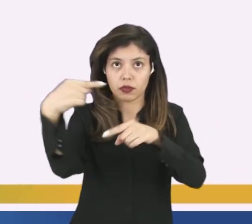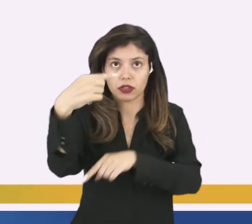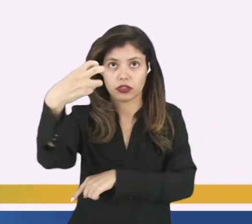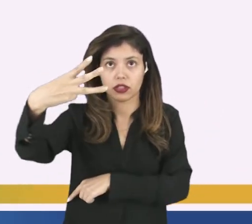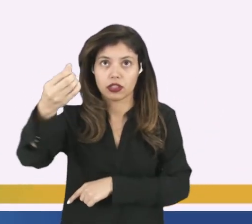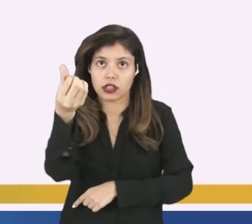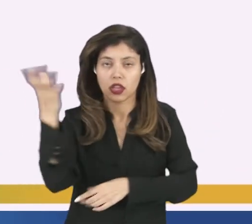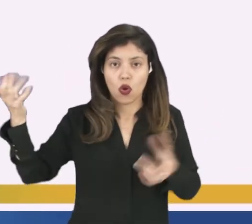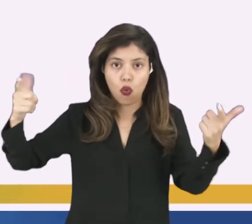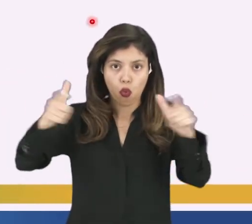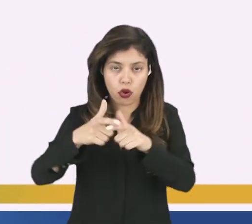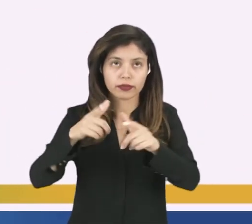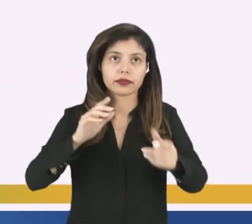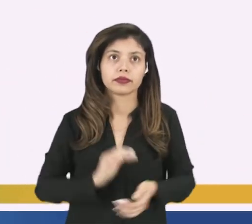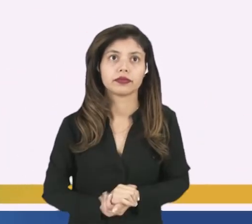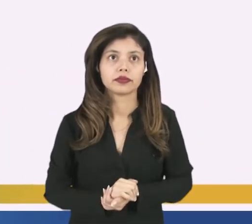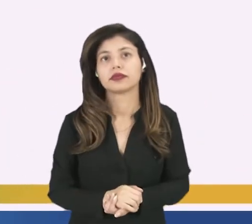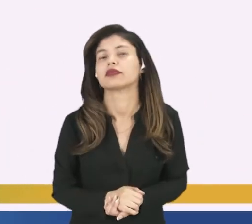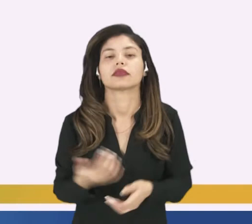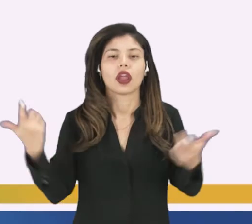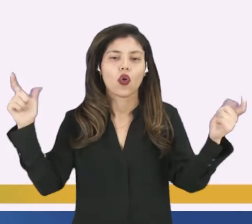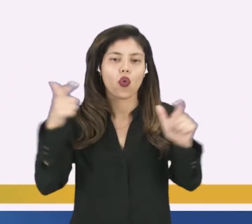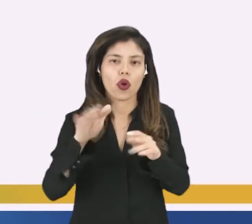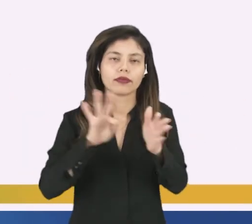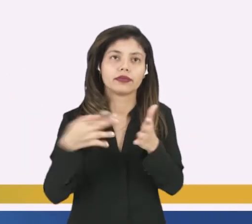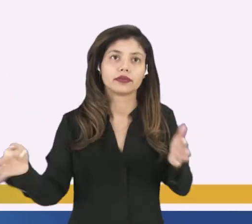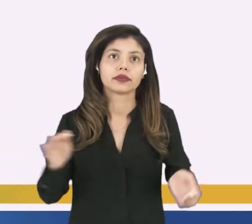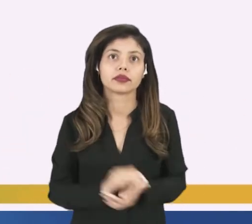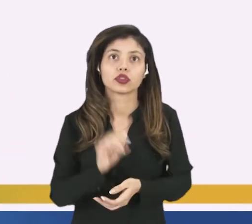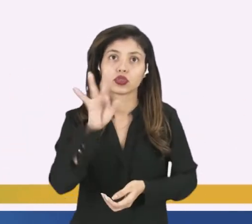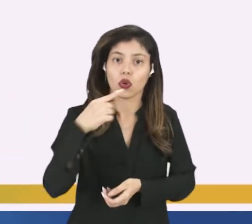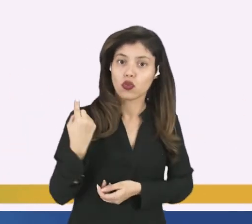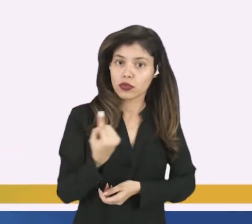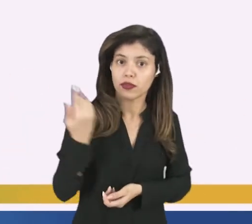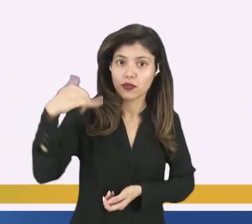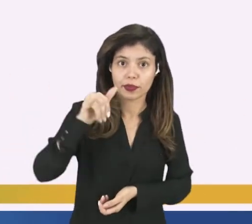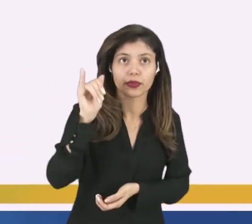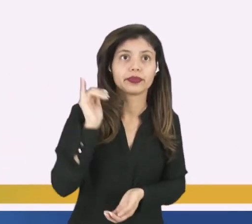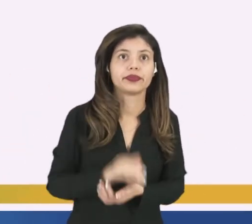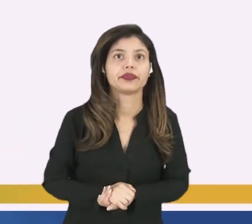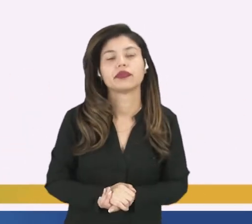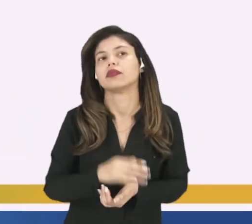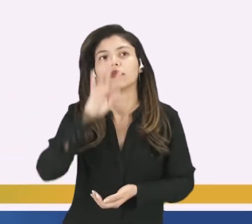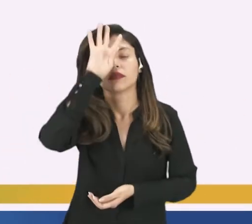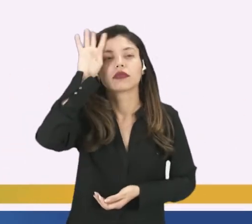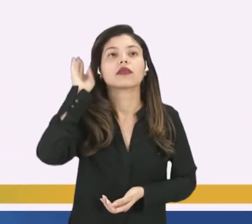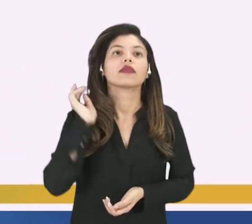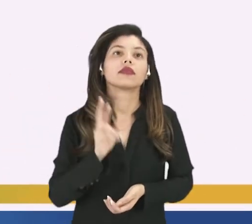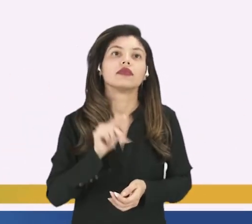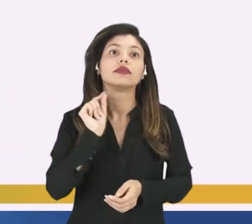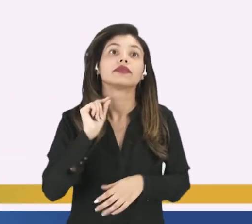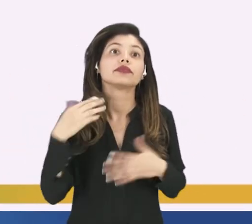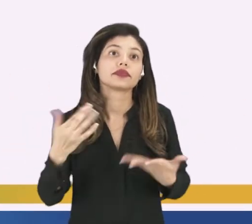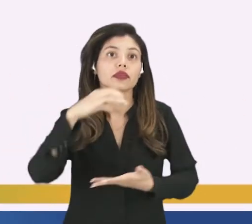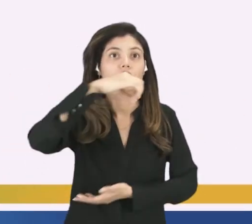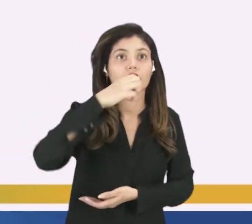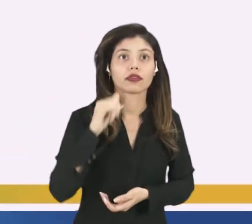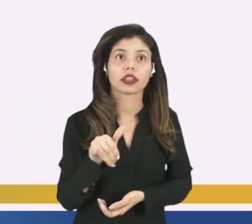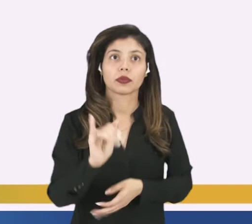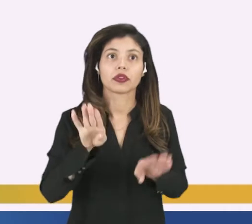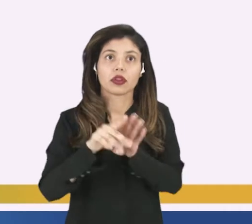igual a 0 na forma reduzida. Lembra de uma coisa, a forma reduzida basta isolar o y. Então vai